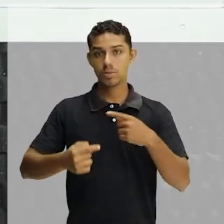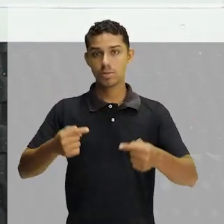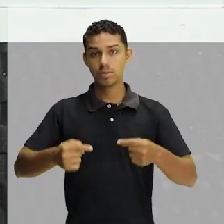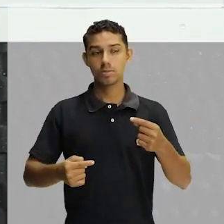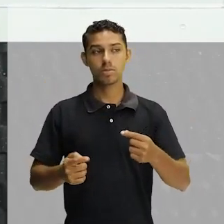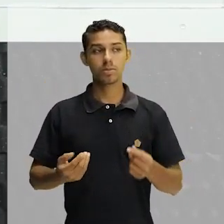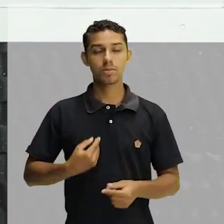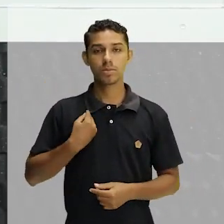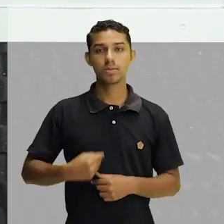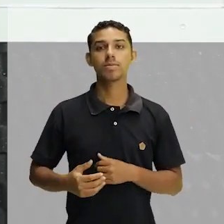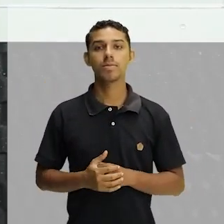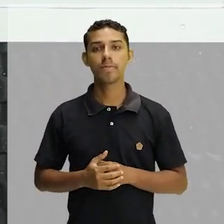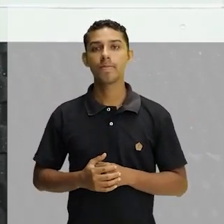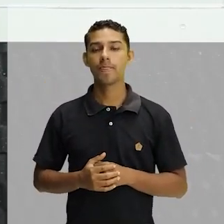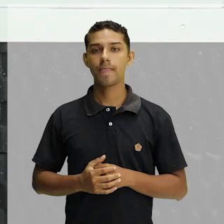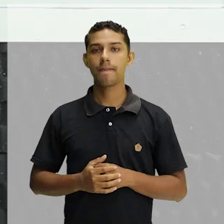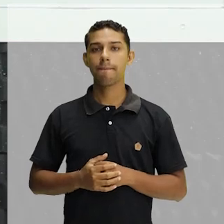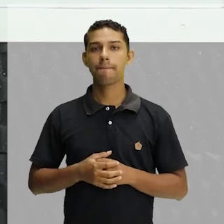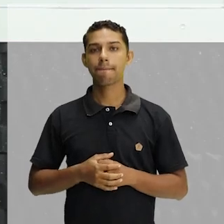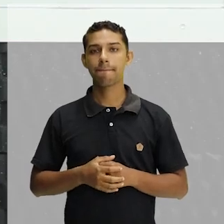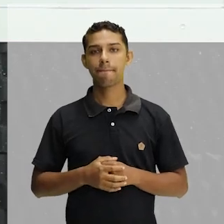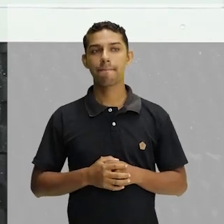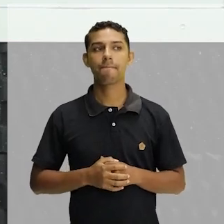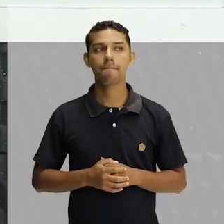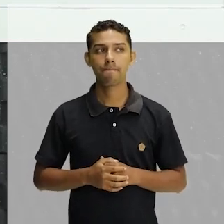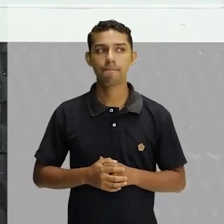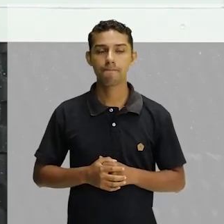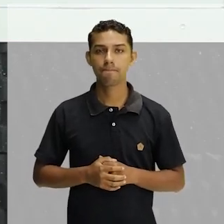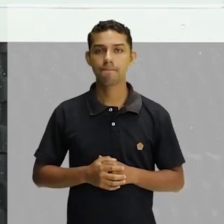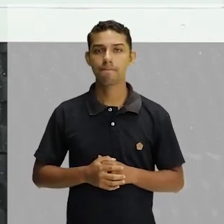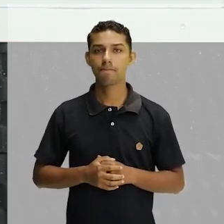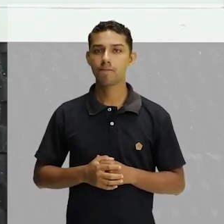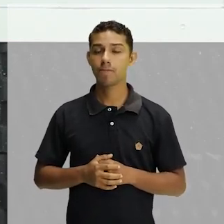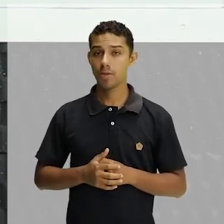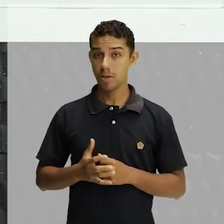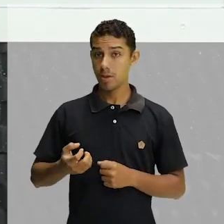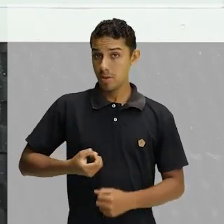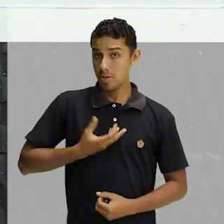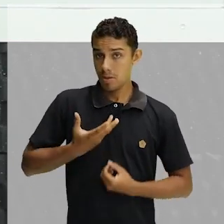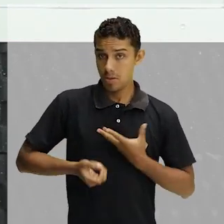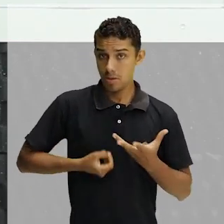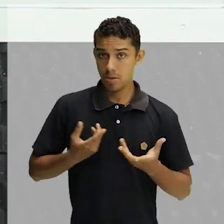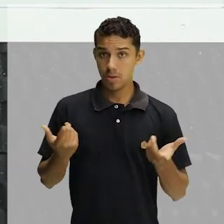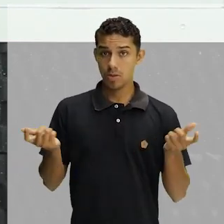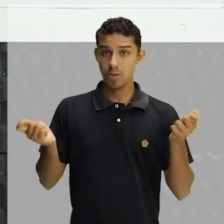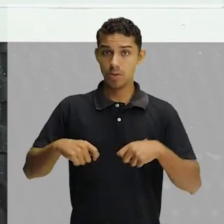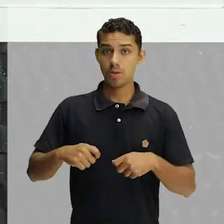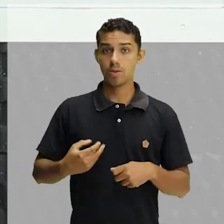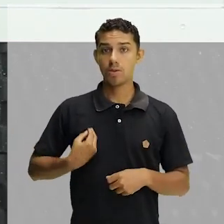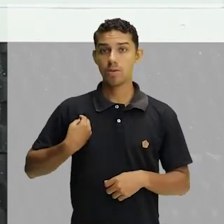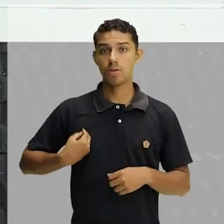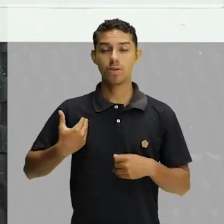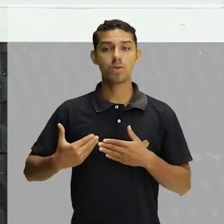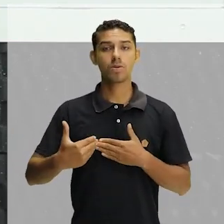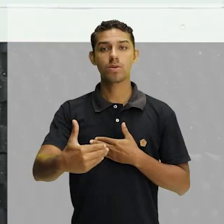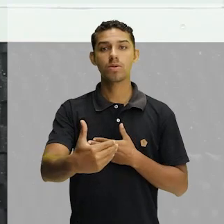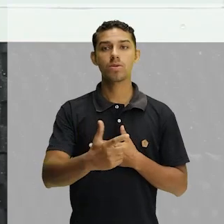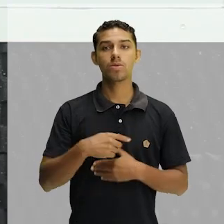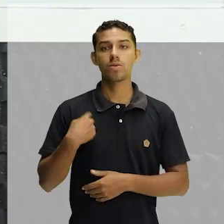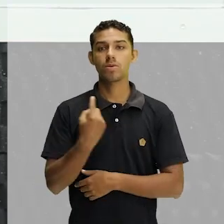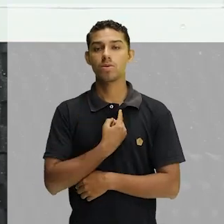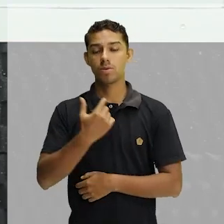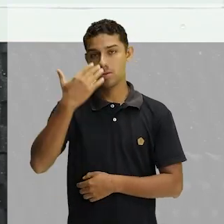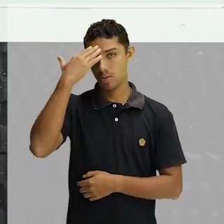o contratualismo, certo? Ele é uma expressão que surge a partir do que